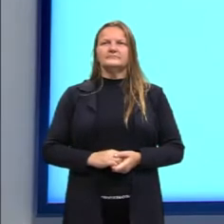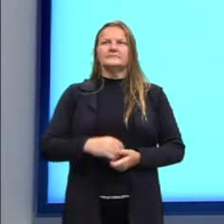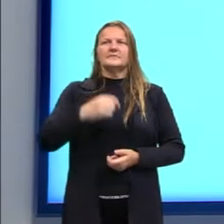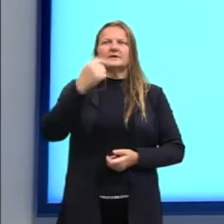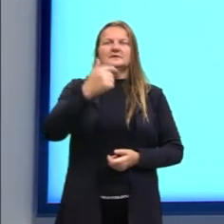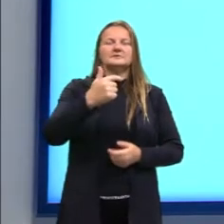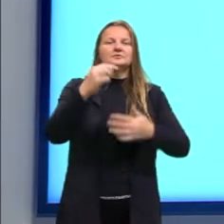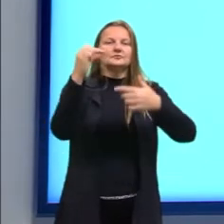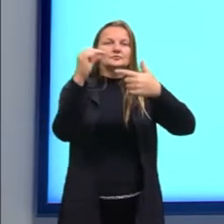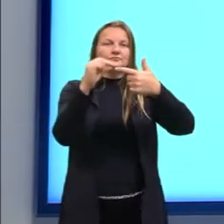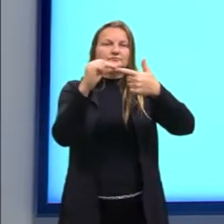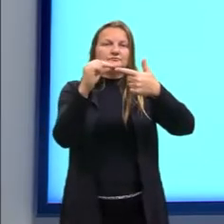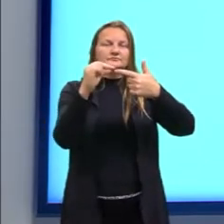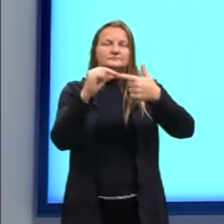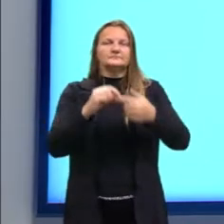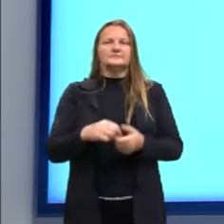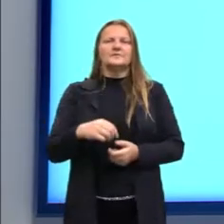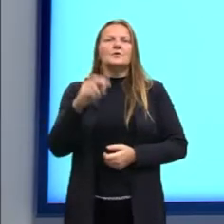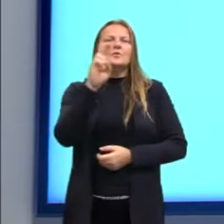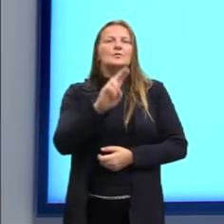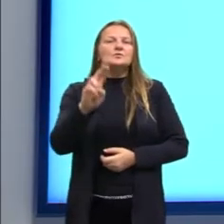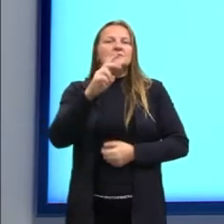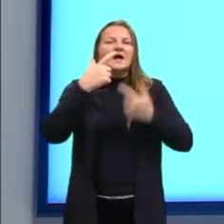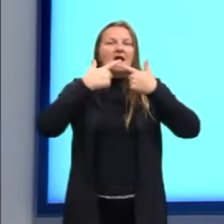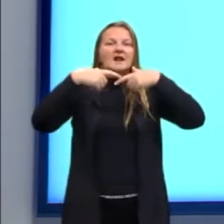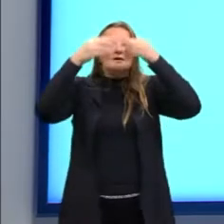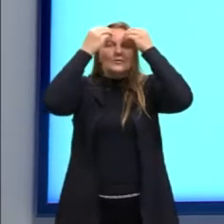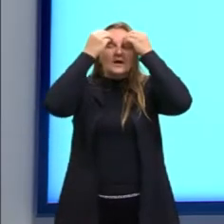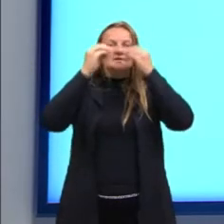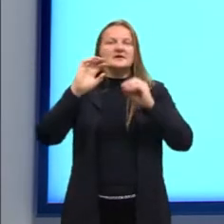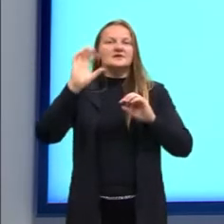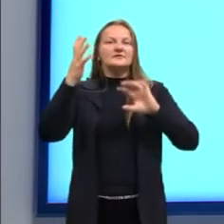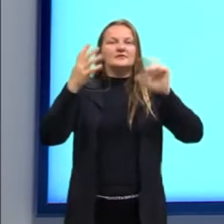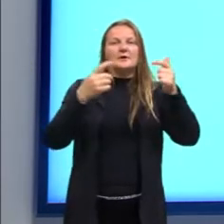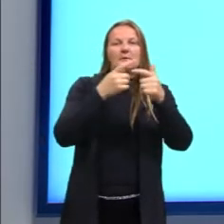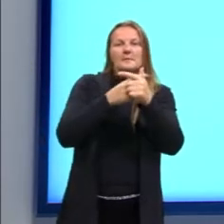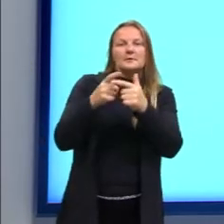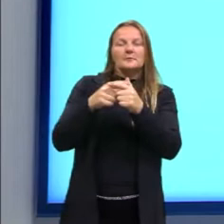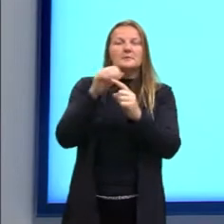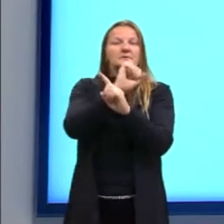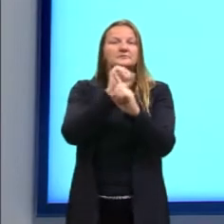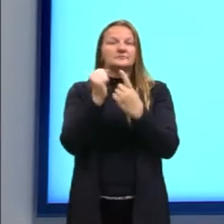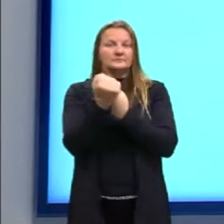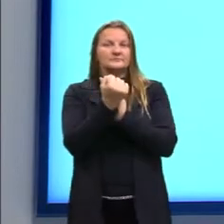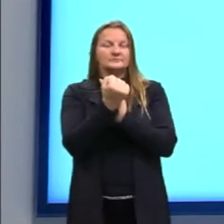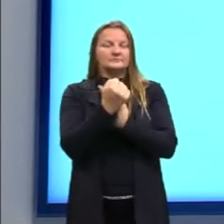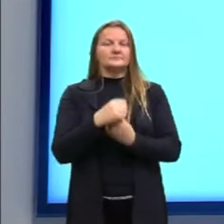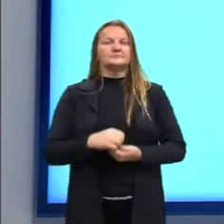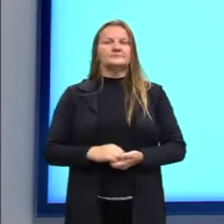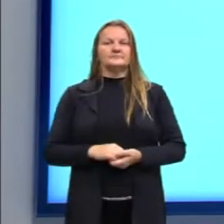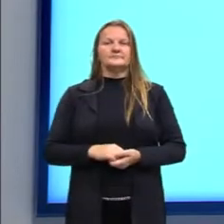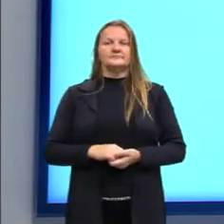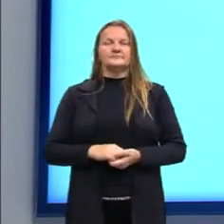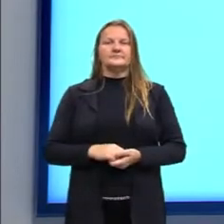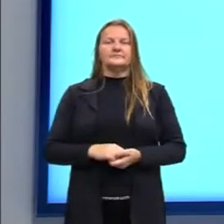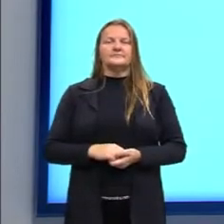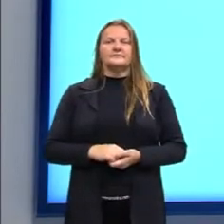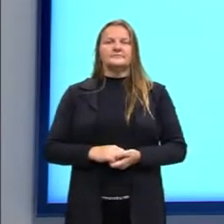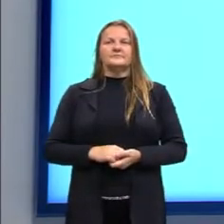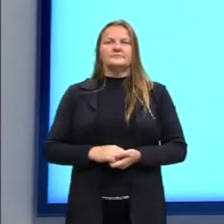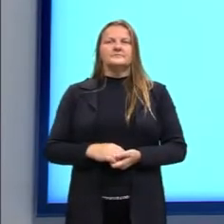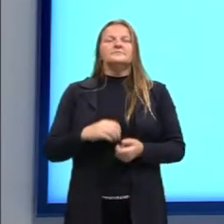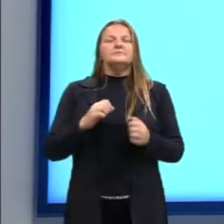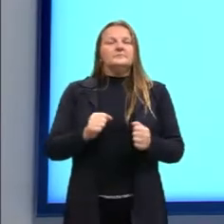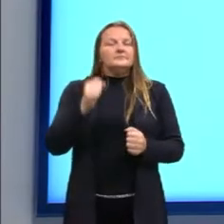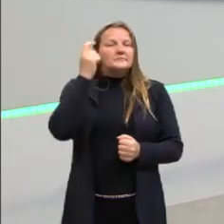Segundo caso, utilizar linguagens para resolver problemas sociais, tá? E daí a gente pode pensar